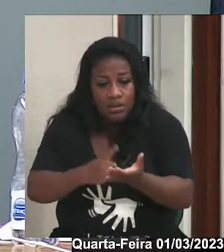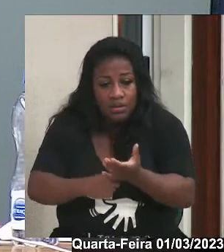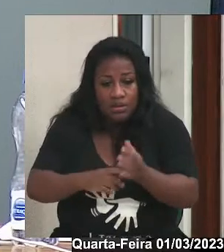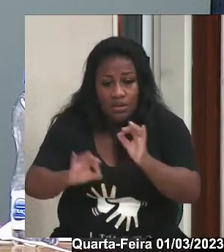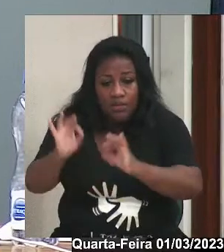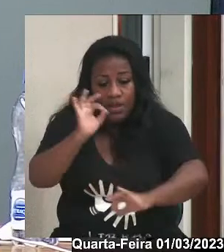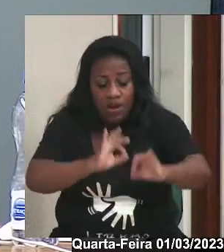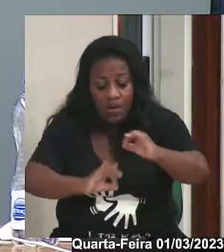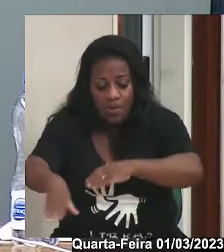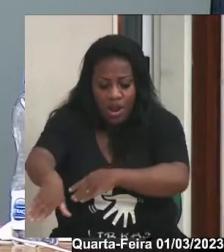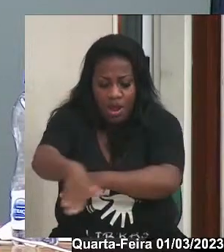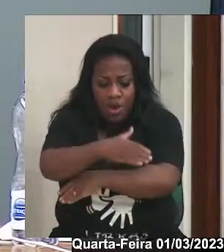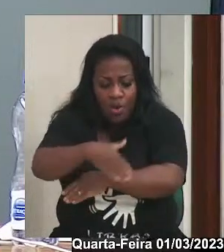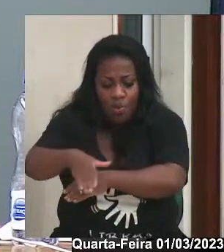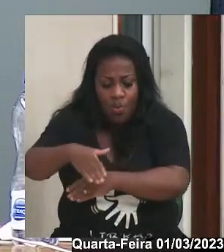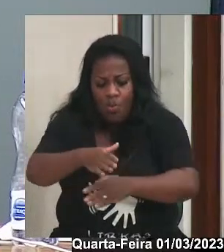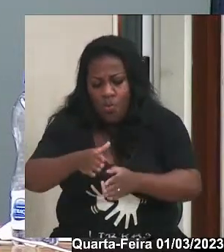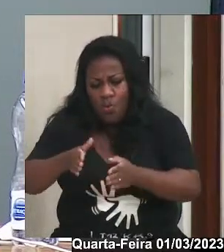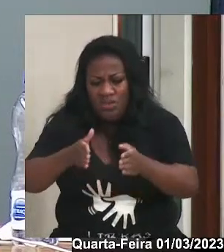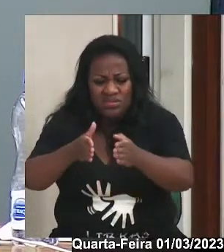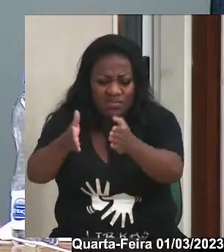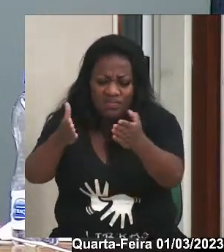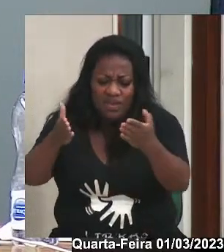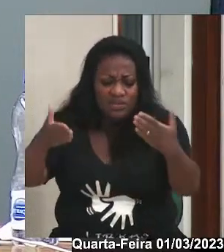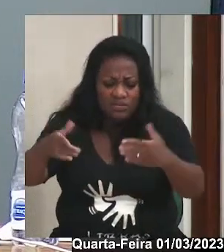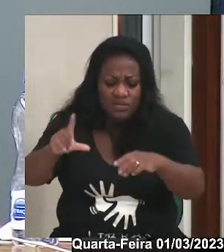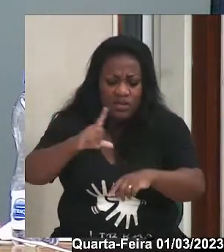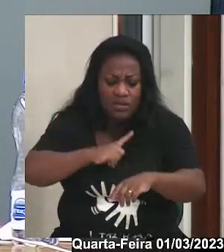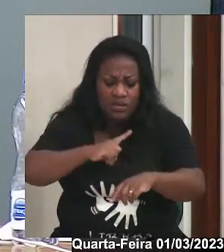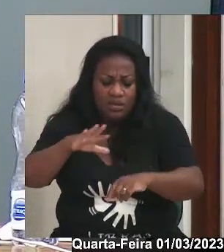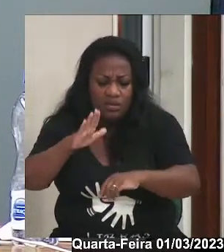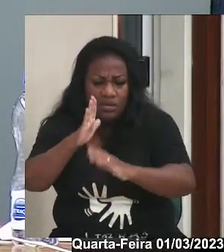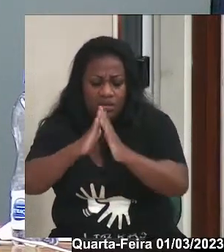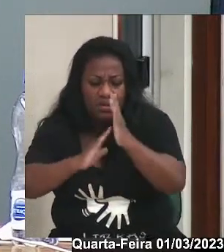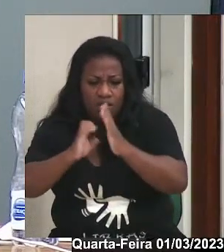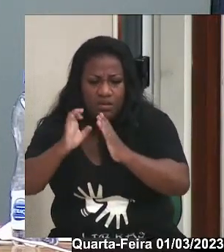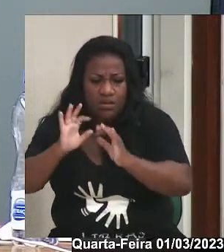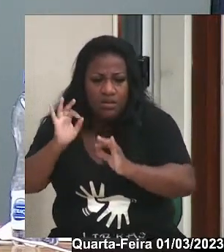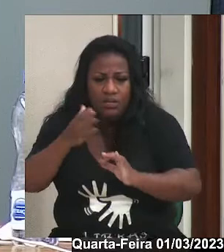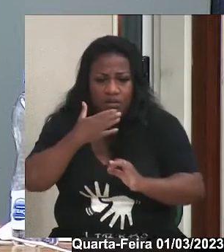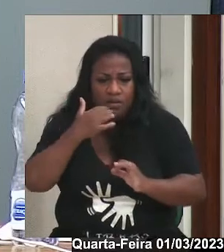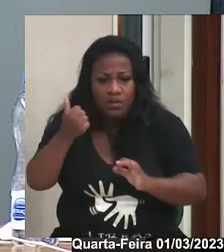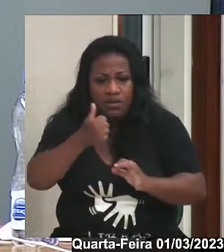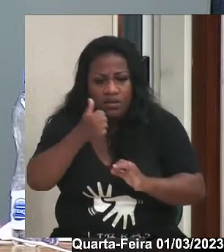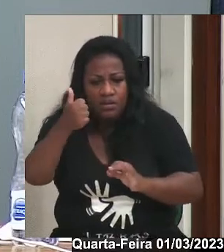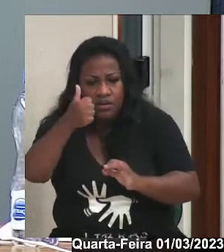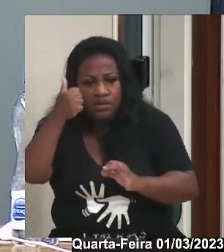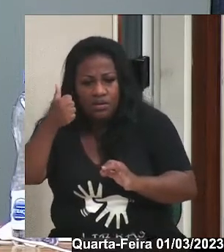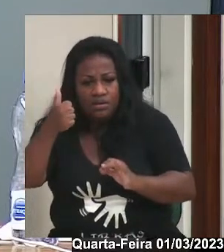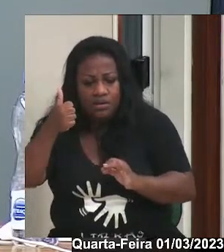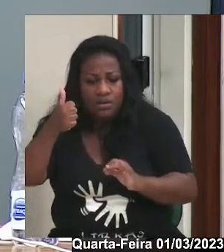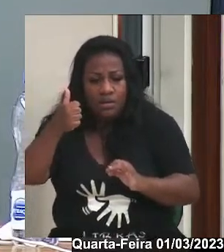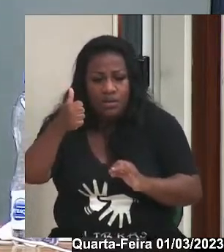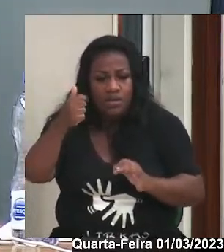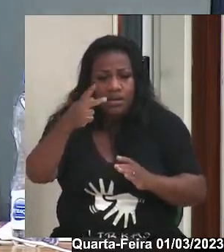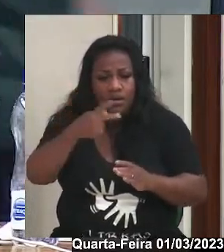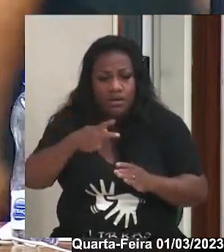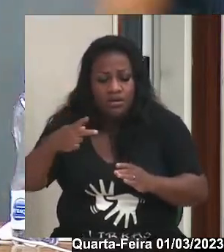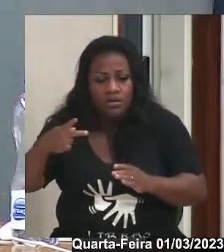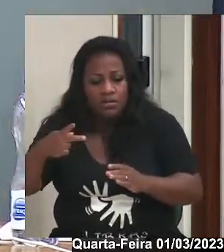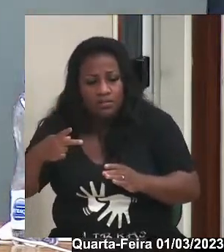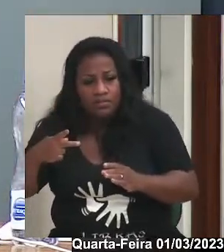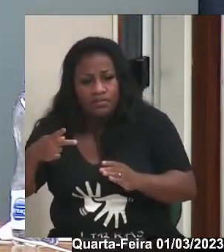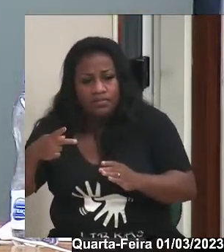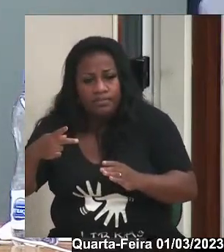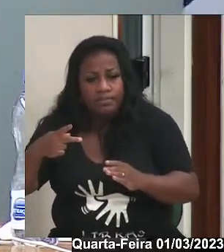das veredas dos Buriti, vereda das Tulipas, vereda das Sambambaias, vereda das Hortênsias, vereda das